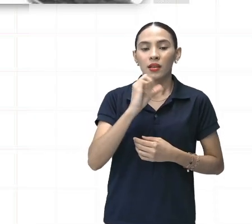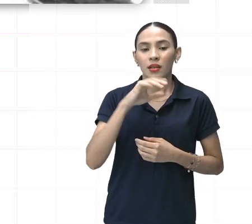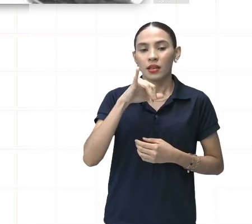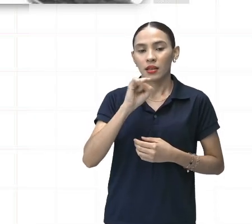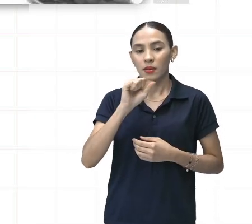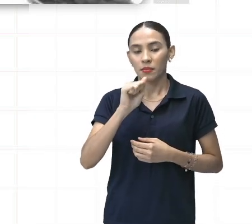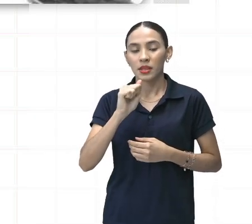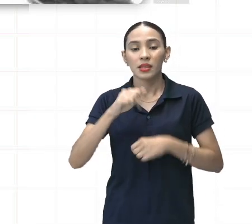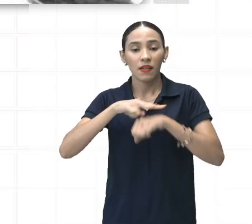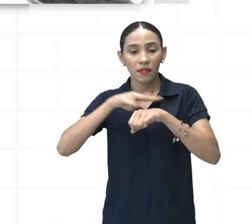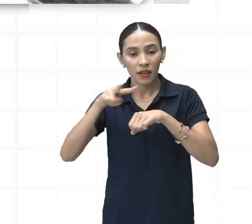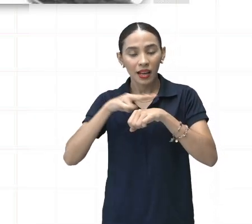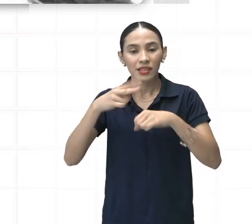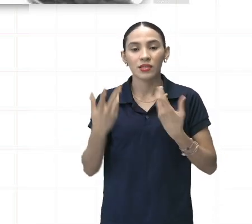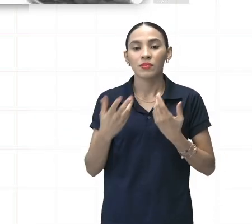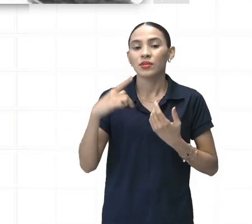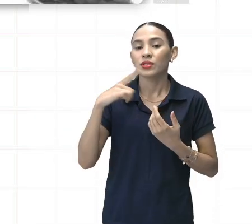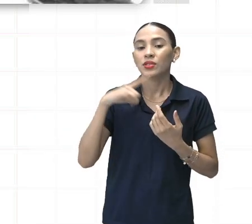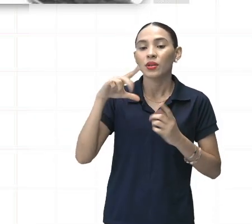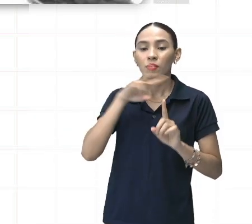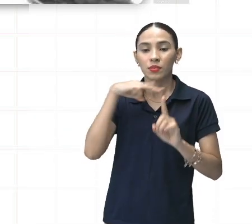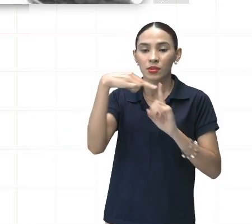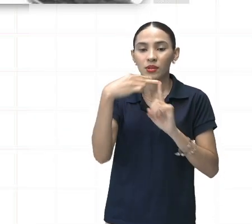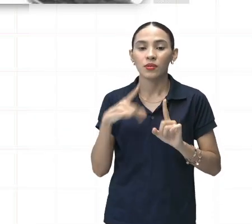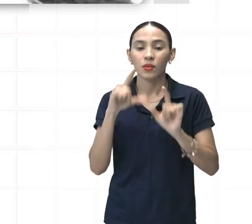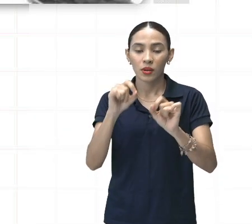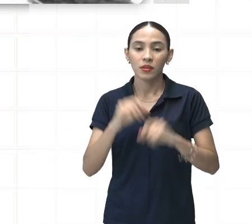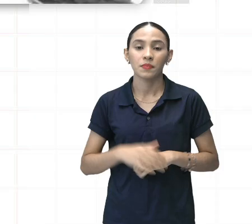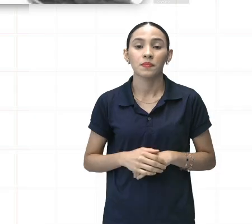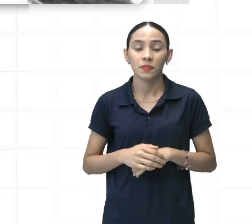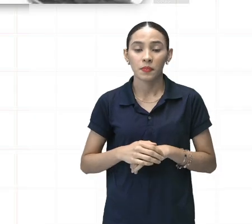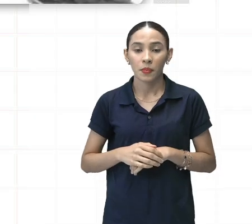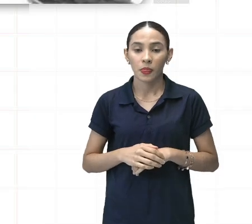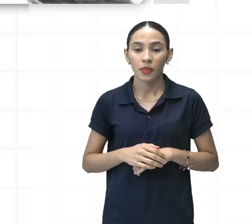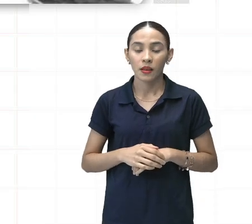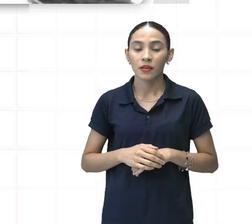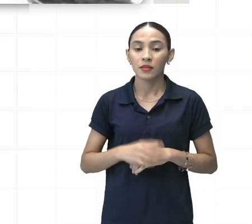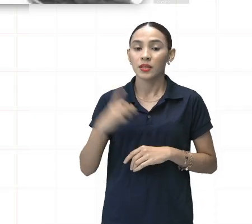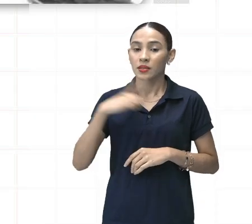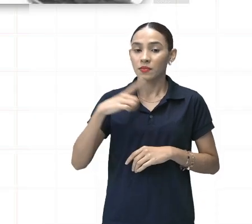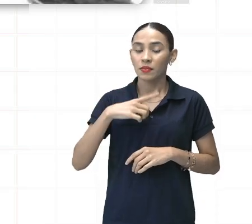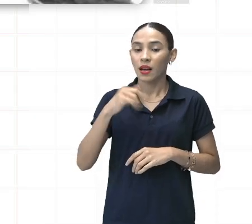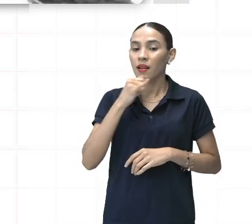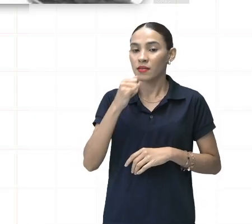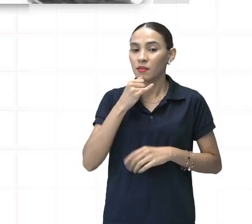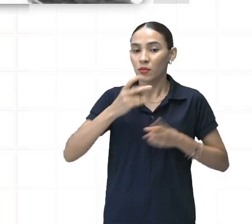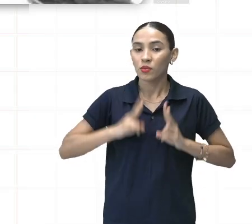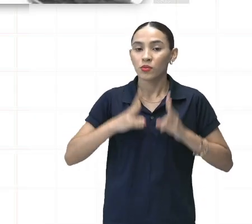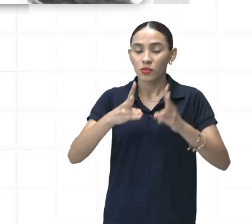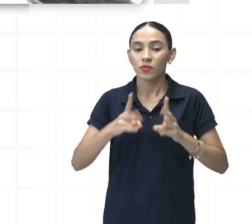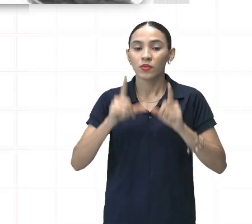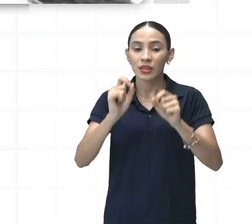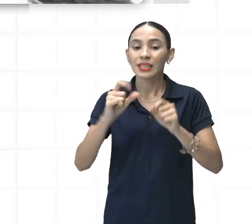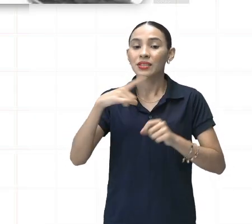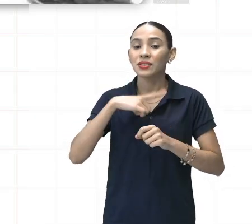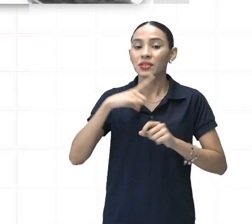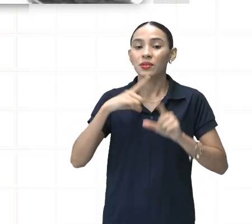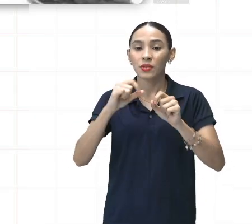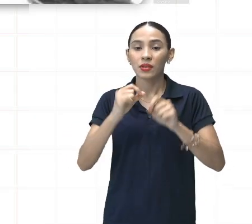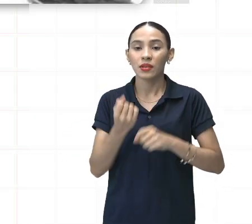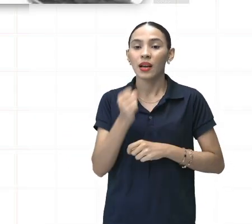se cumprimentavam assim que viam, quando eles se viam, eles estendiam a mão e tinham a